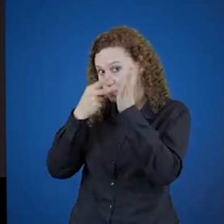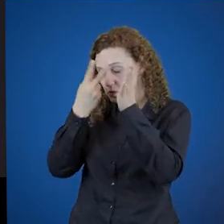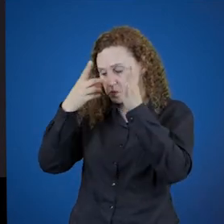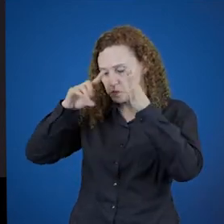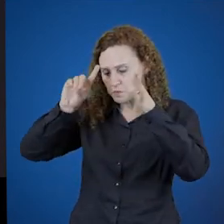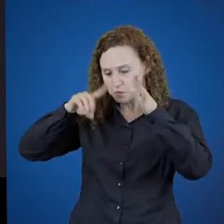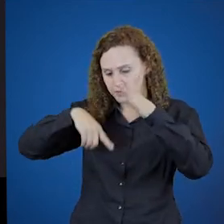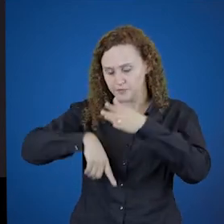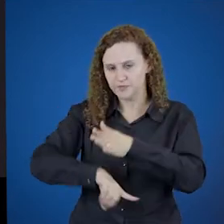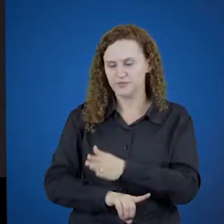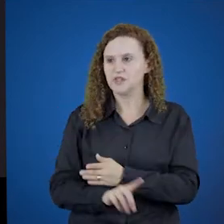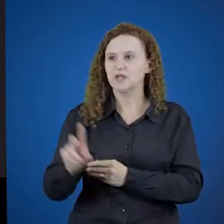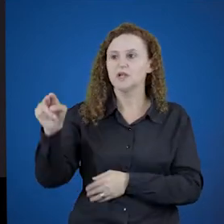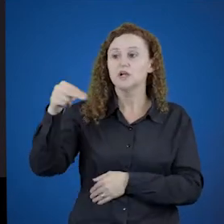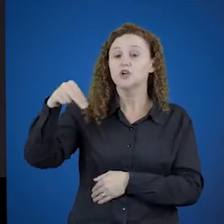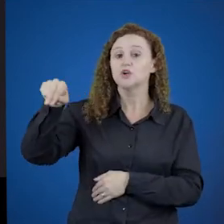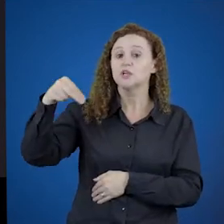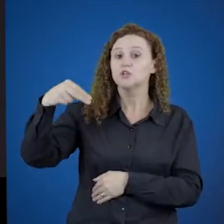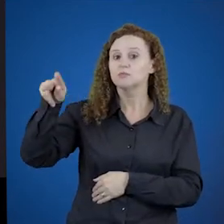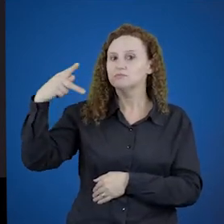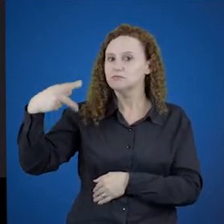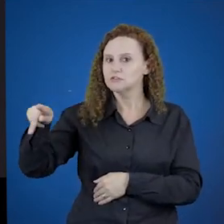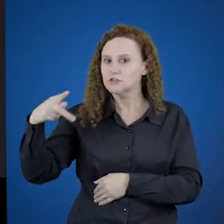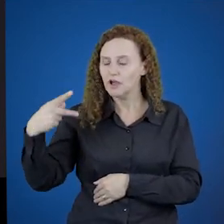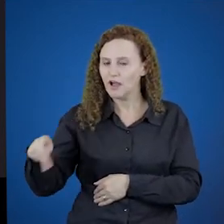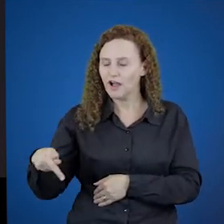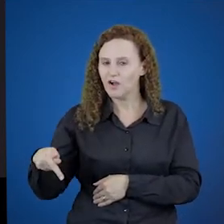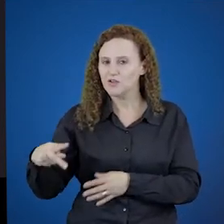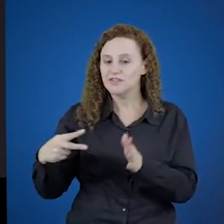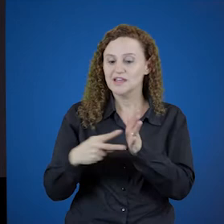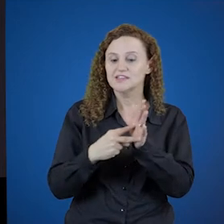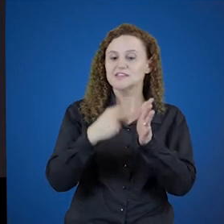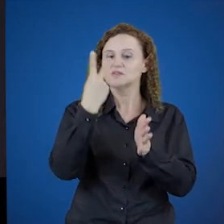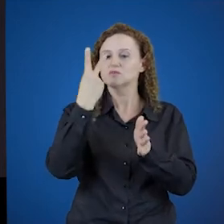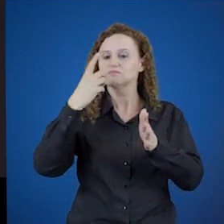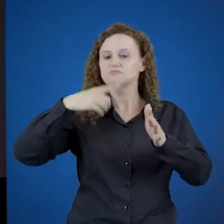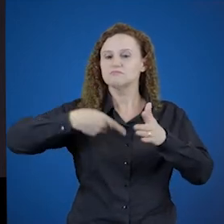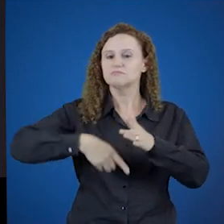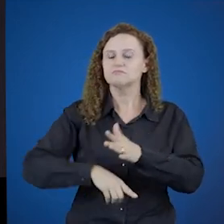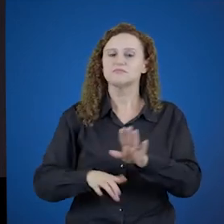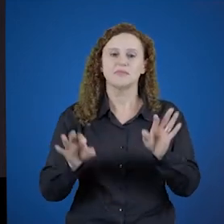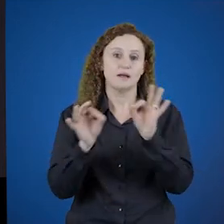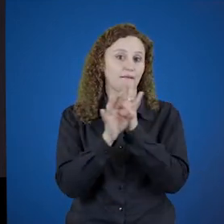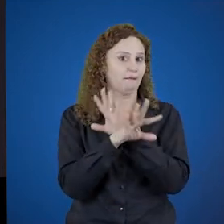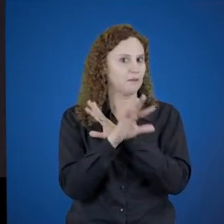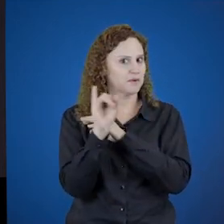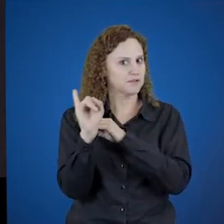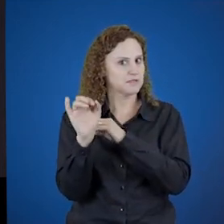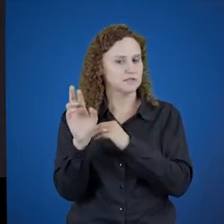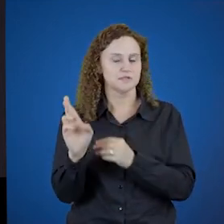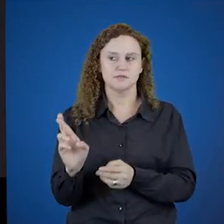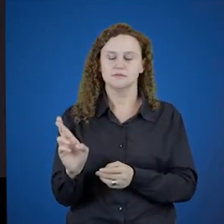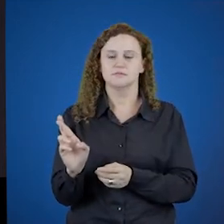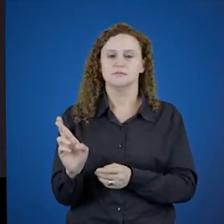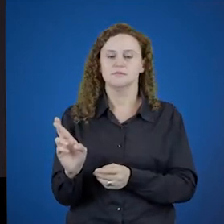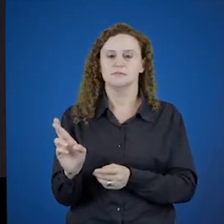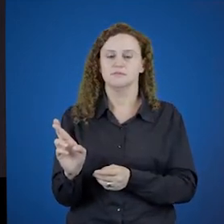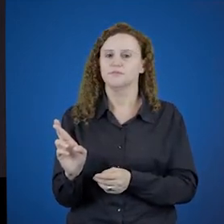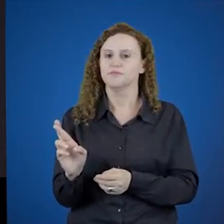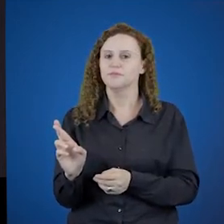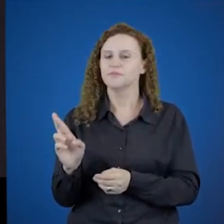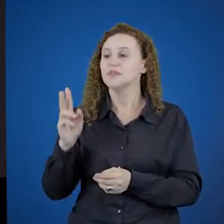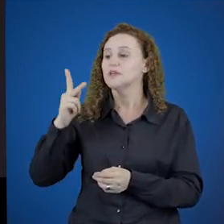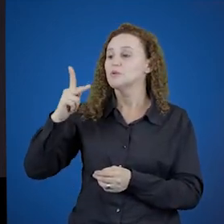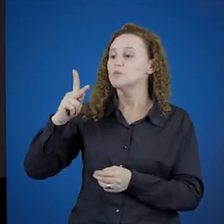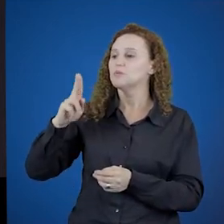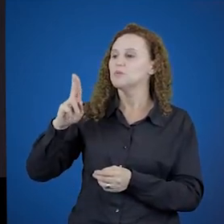a segunda declinação então o nominativo plural da segunda declinação terminem aí então